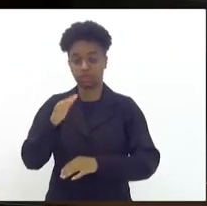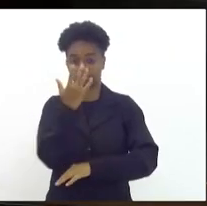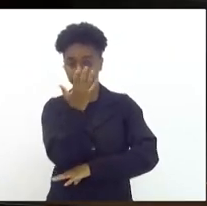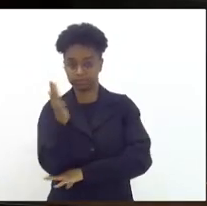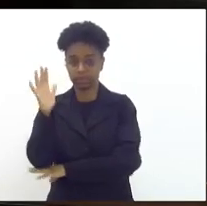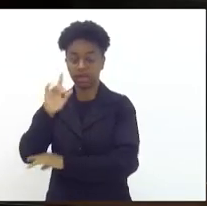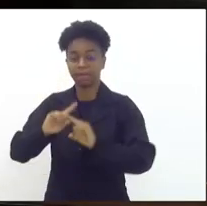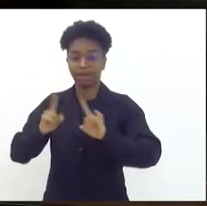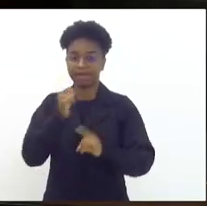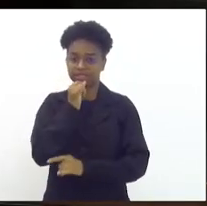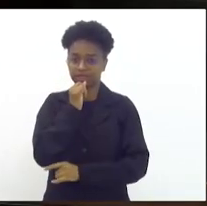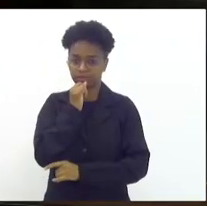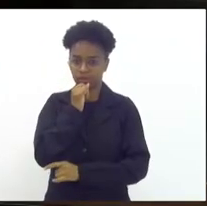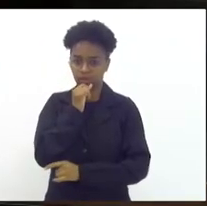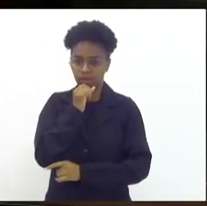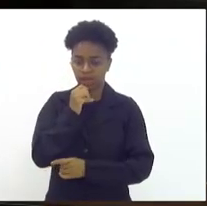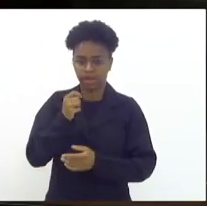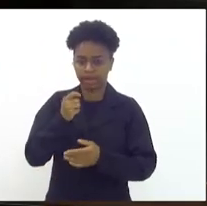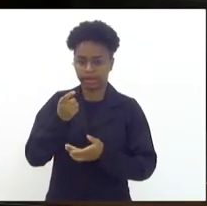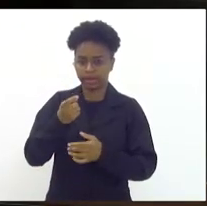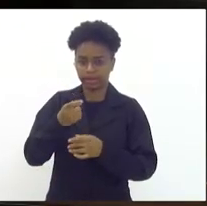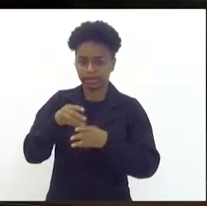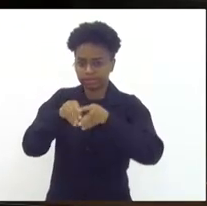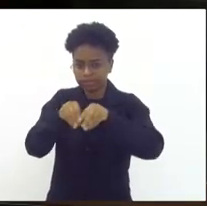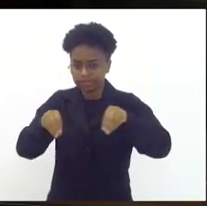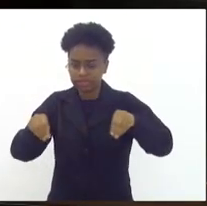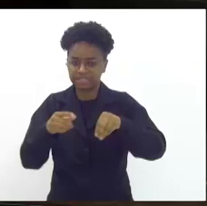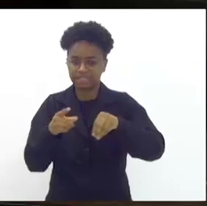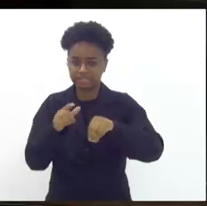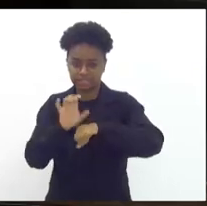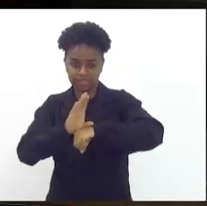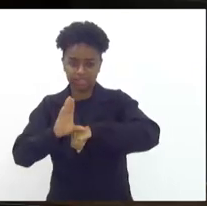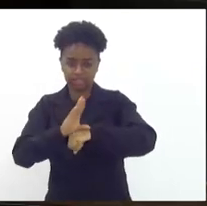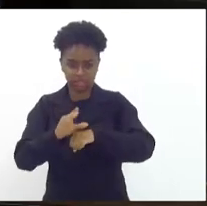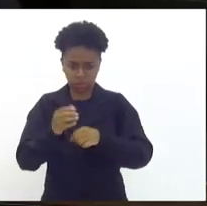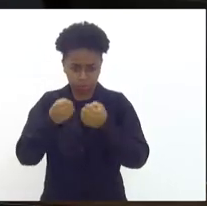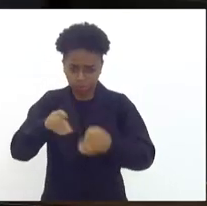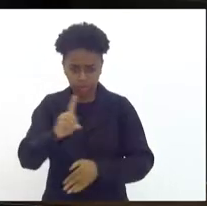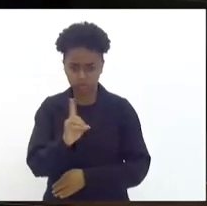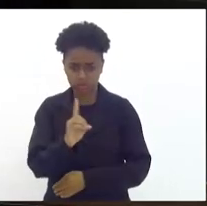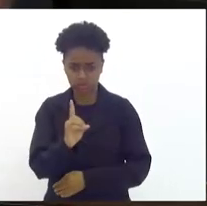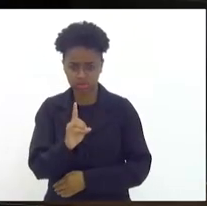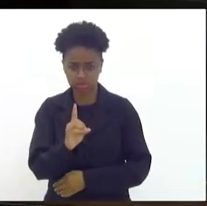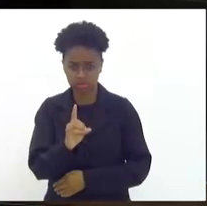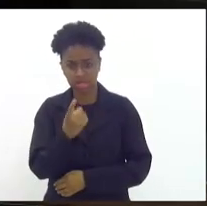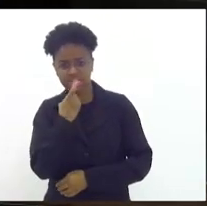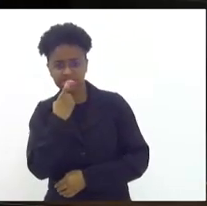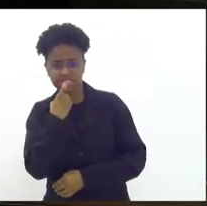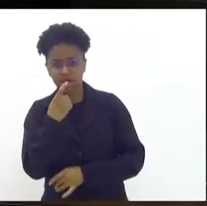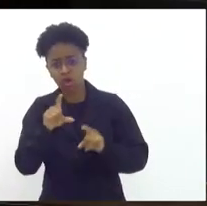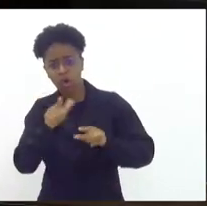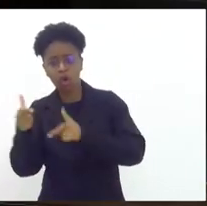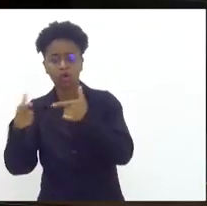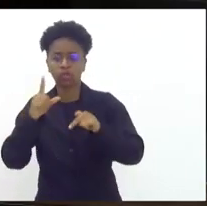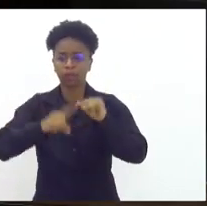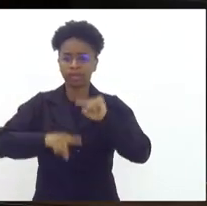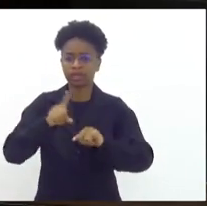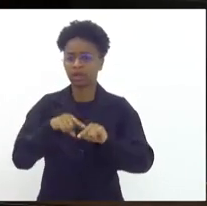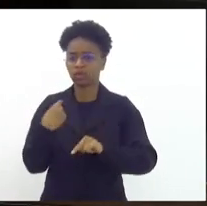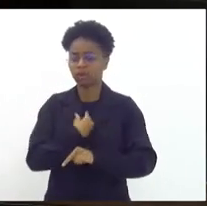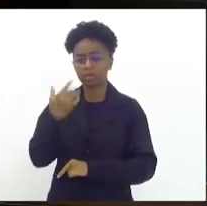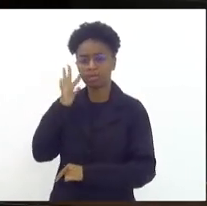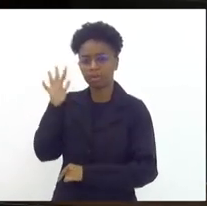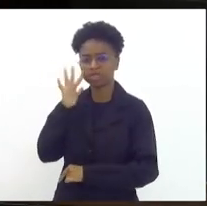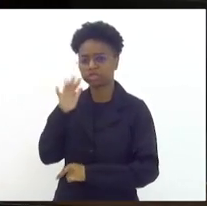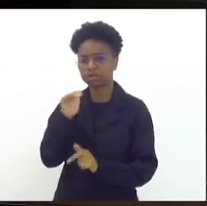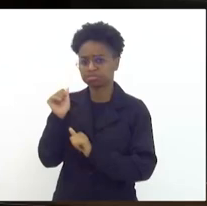produção de concreto no gerador no meio ambiente em algum grau e plástico e qualquer outro insumo que a gente possa imaginar da indústria